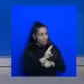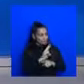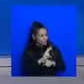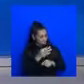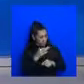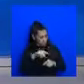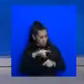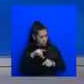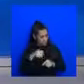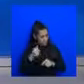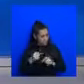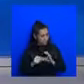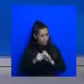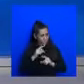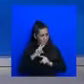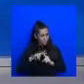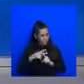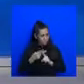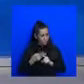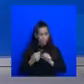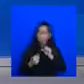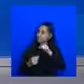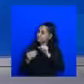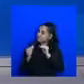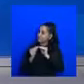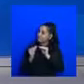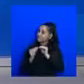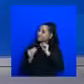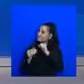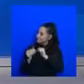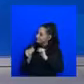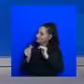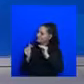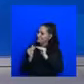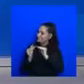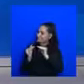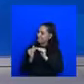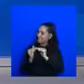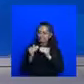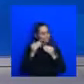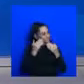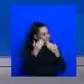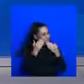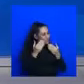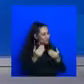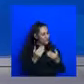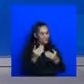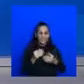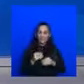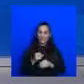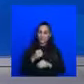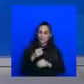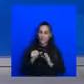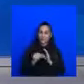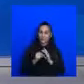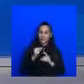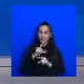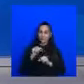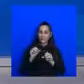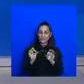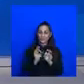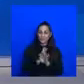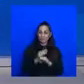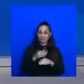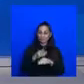seis dezenas sorteadas no primeiro sorteio da dupla cena? Sim, confirmo. Sim, confirmo. Obrigado. Bem, o primeiro sorteio